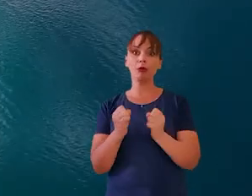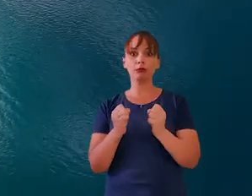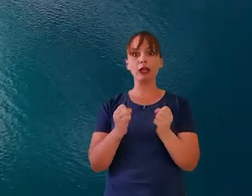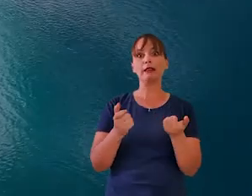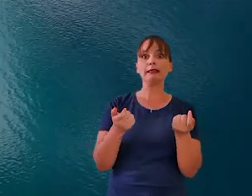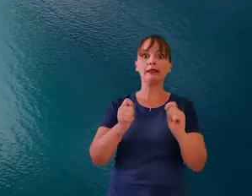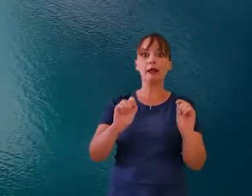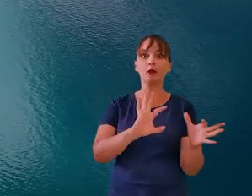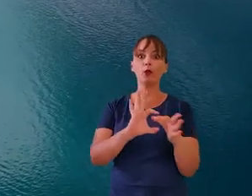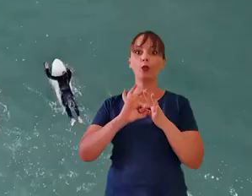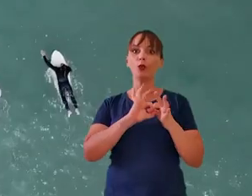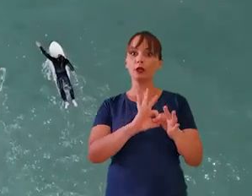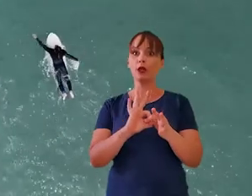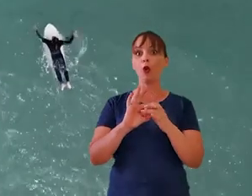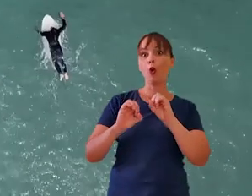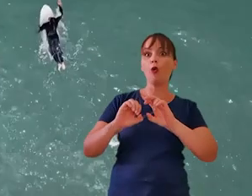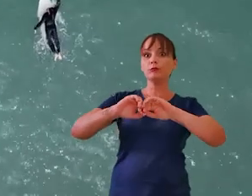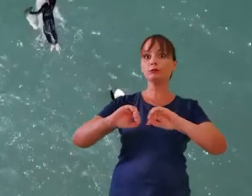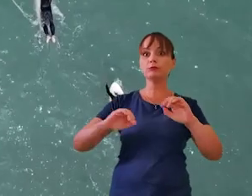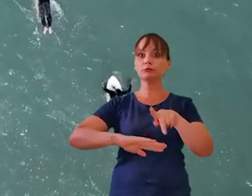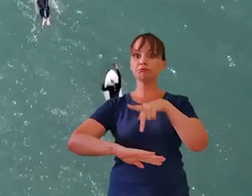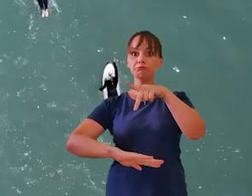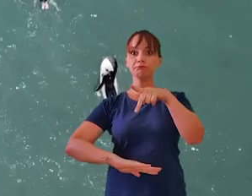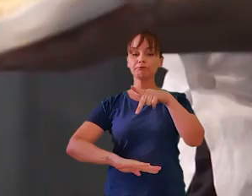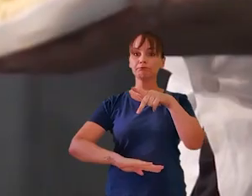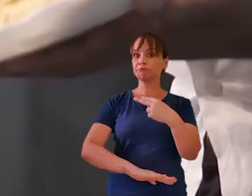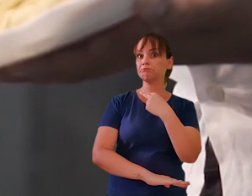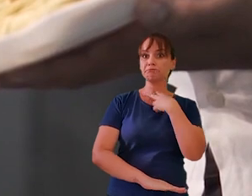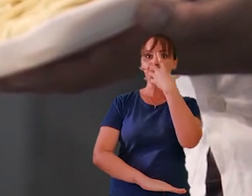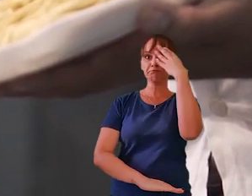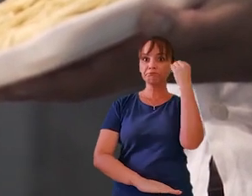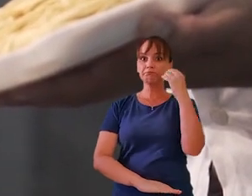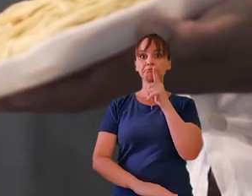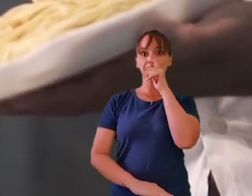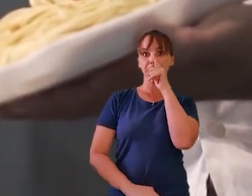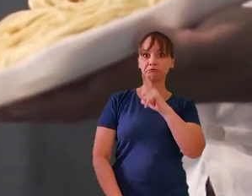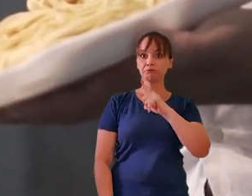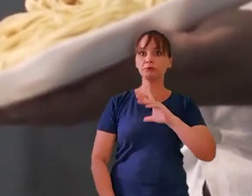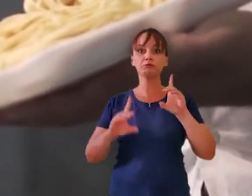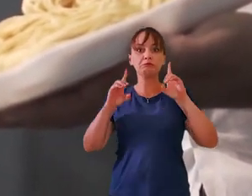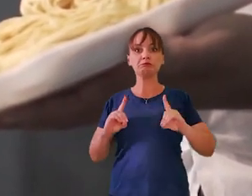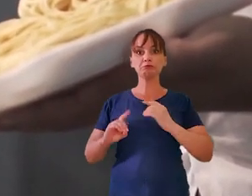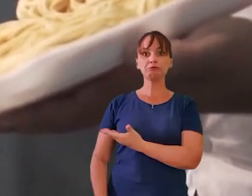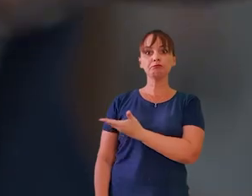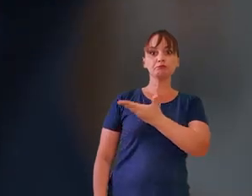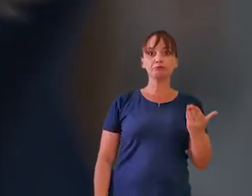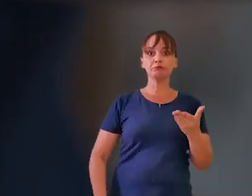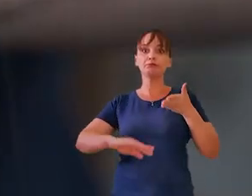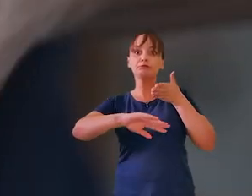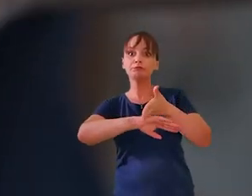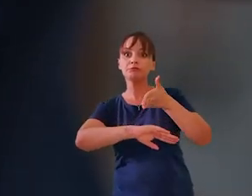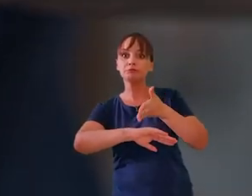pode unir e separar países. Não podemos esquecer que ter água é um direito de todos e todas.